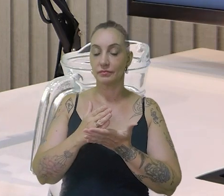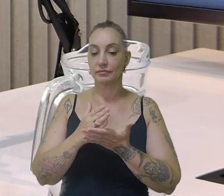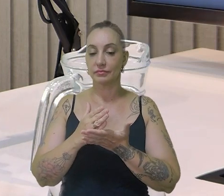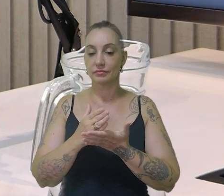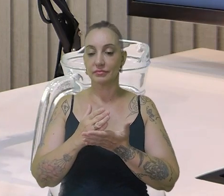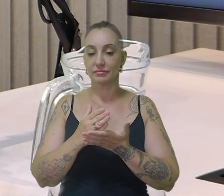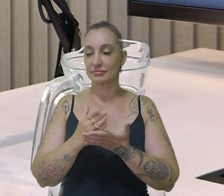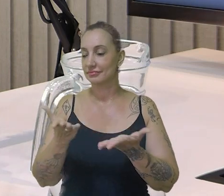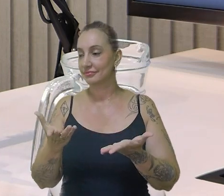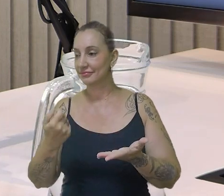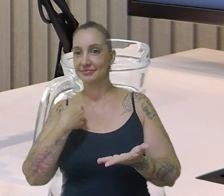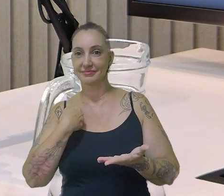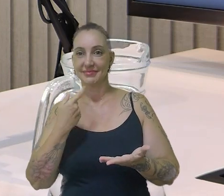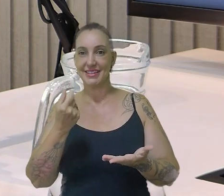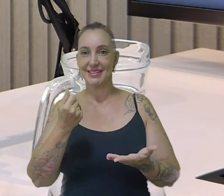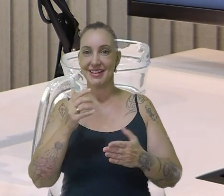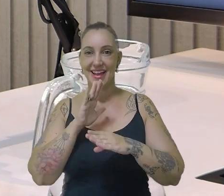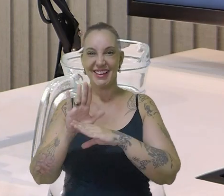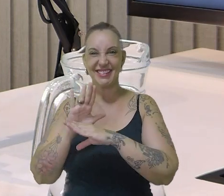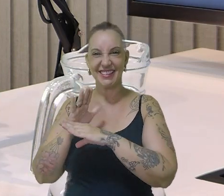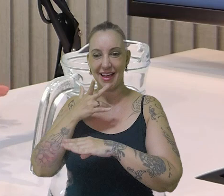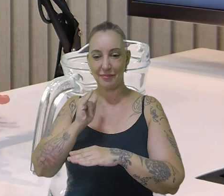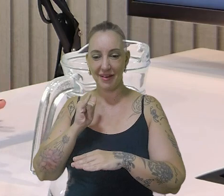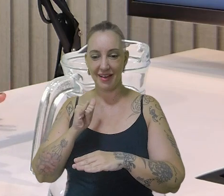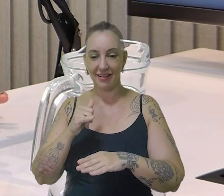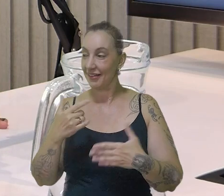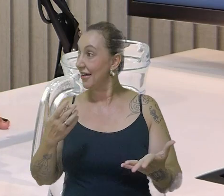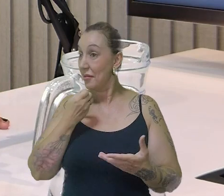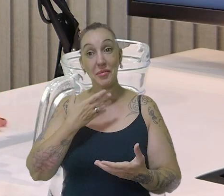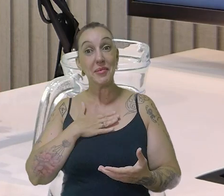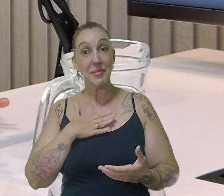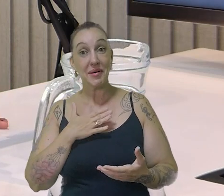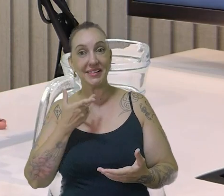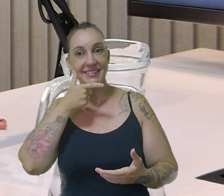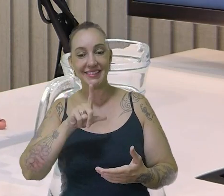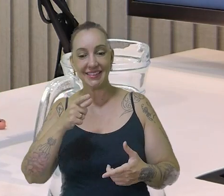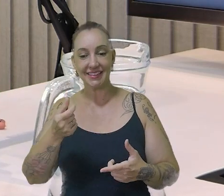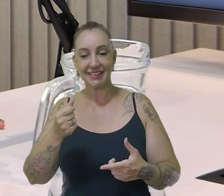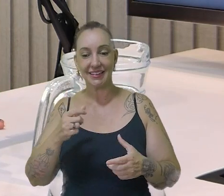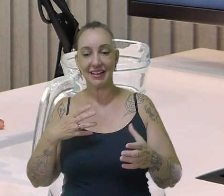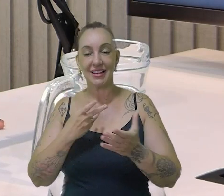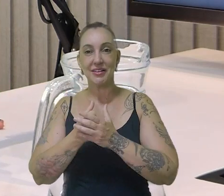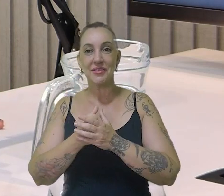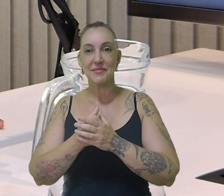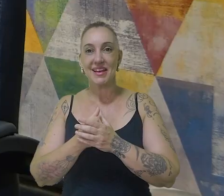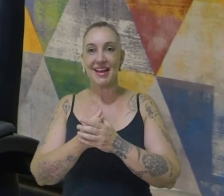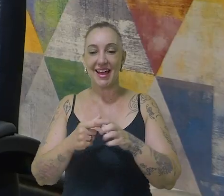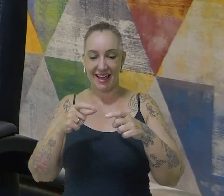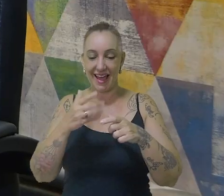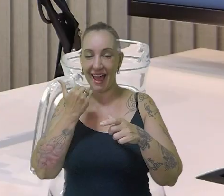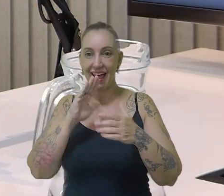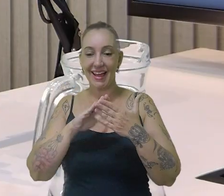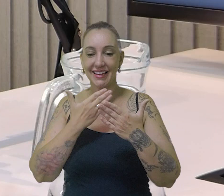a me oferecer assim uma grana para ajudar ele sabe E aí para mim fazia todo sentido ganhar um dinheiro para comprar esfirra na escola